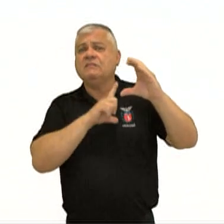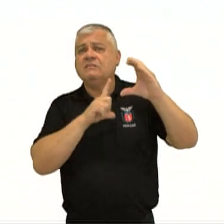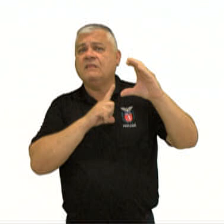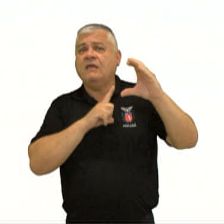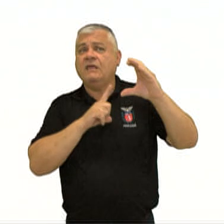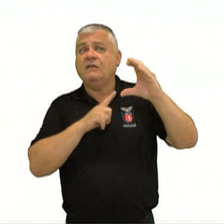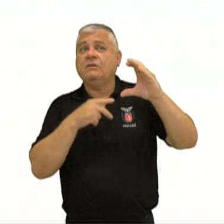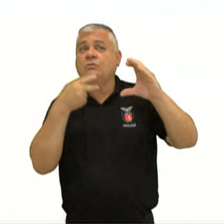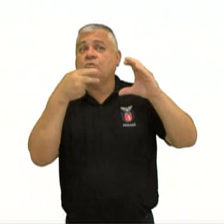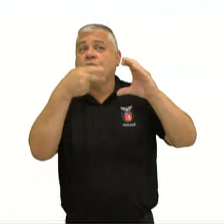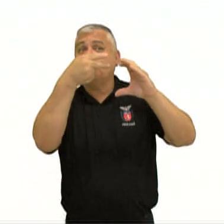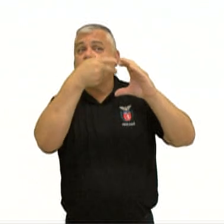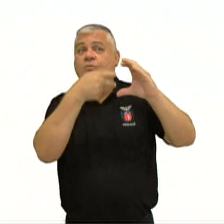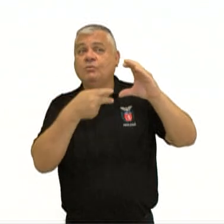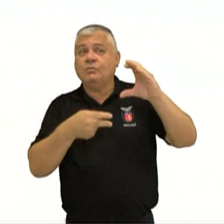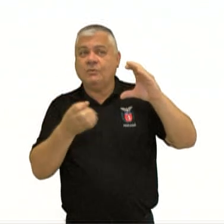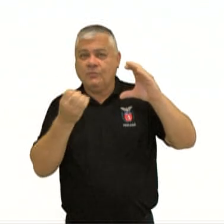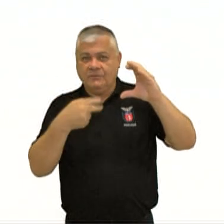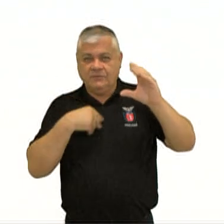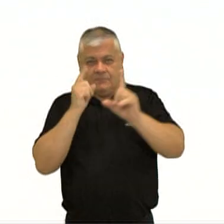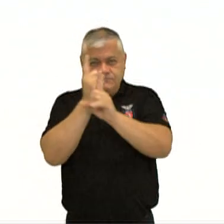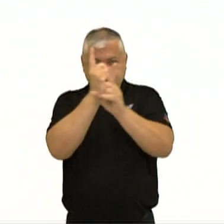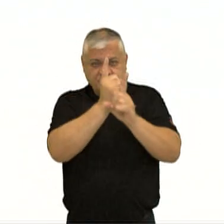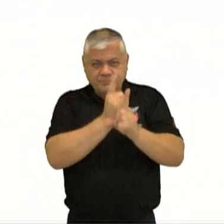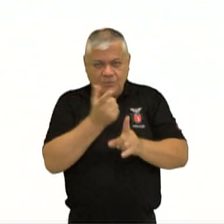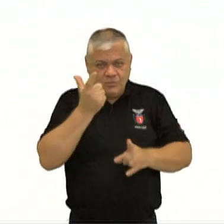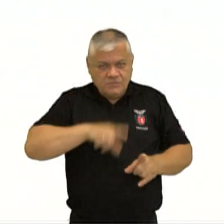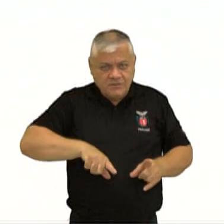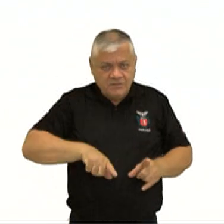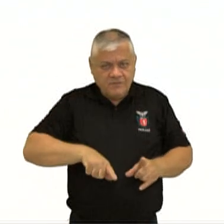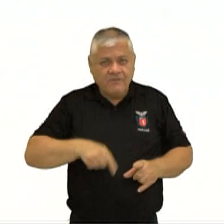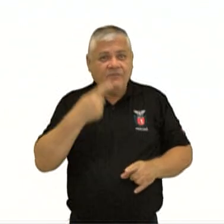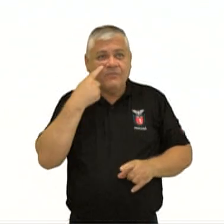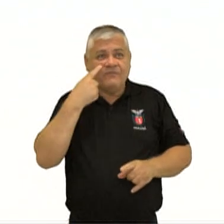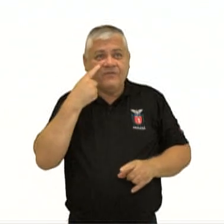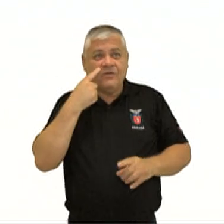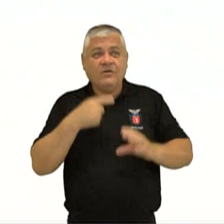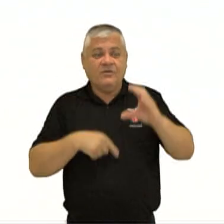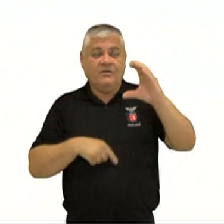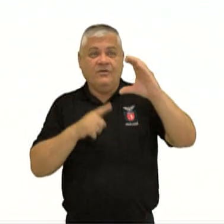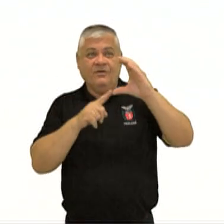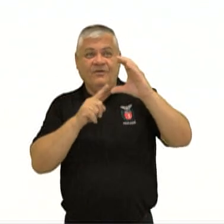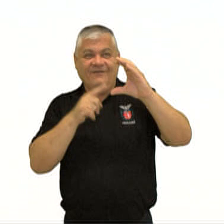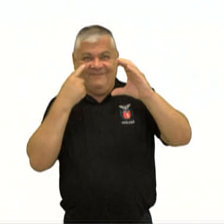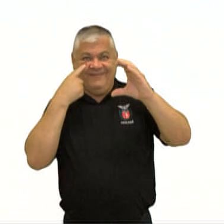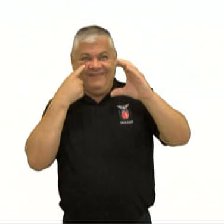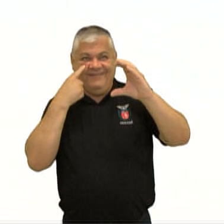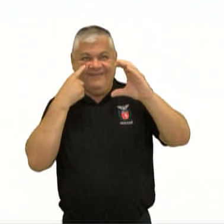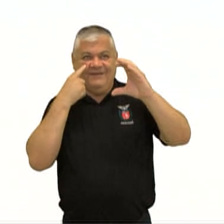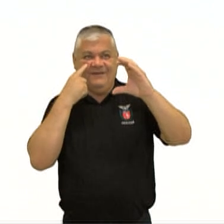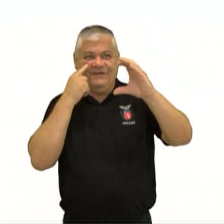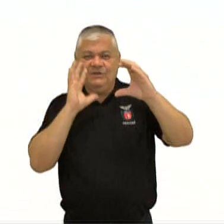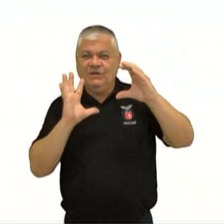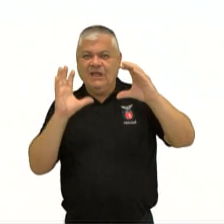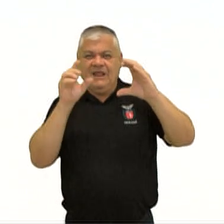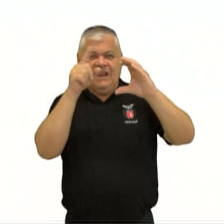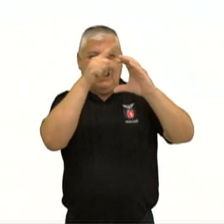dupla nós temos. Conseguiram identificar todos eles? Vamos ver? Olha só. Então,